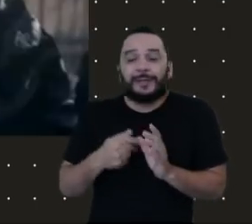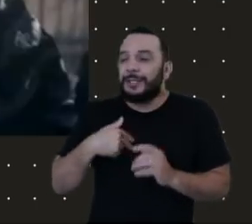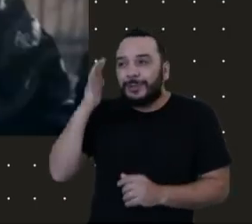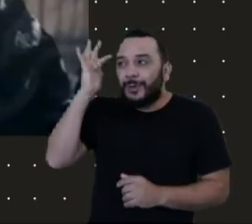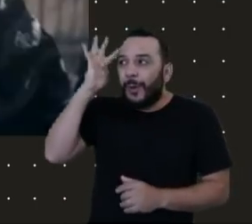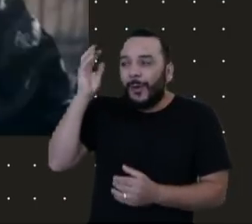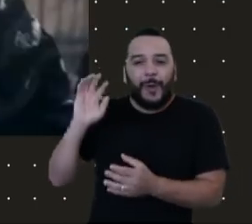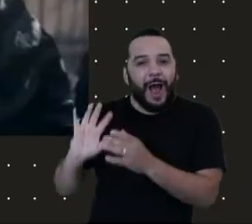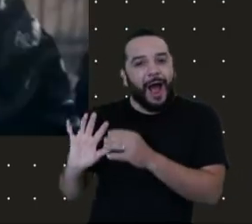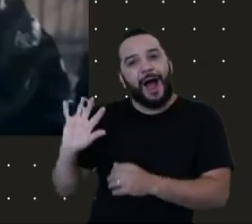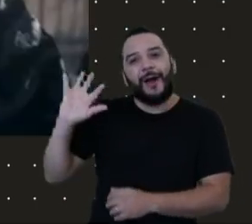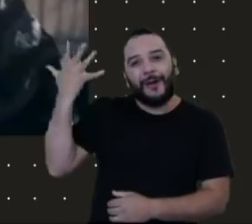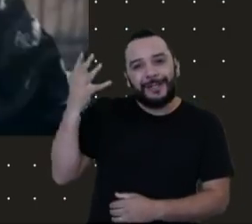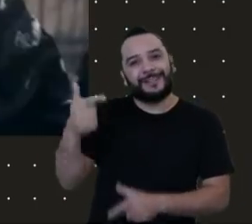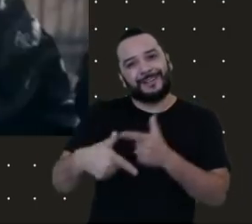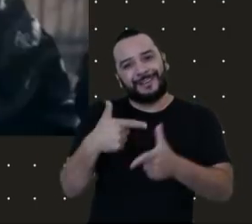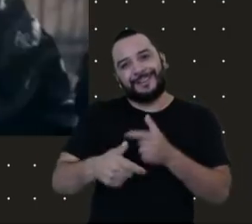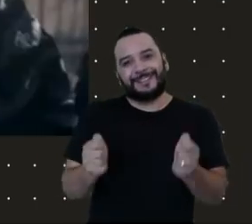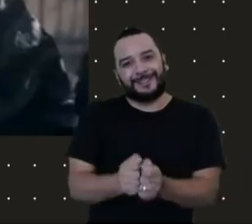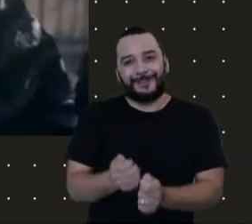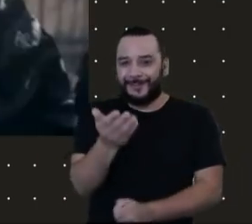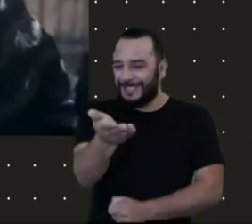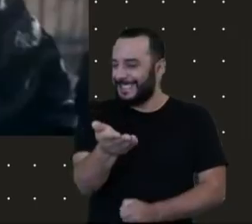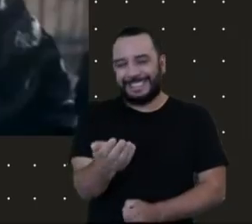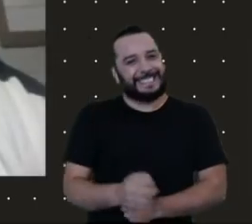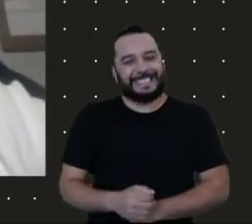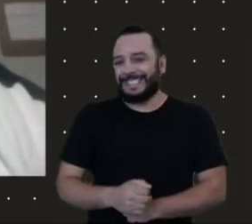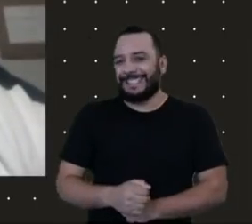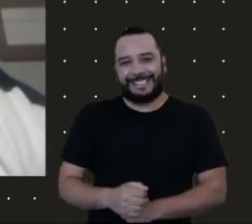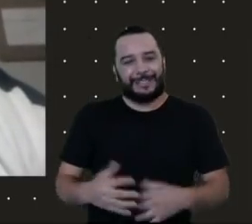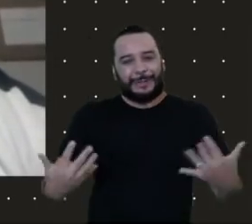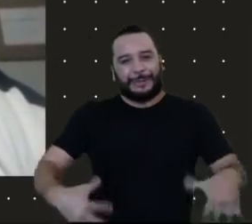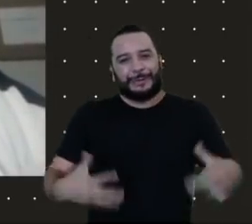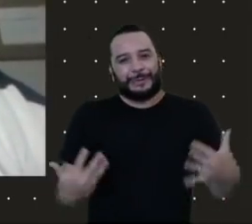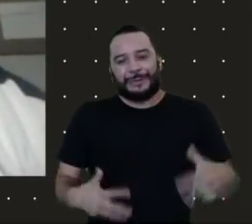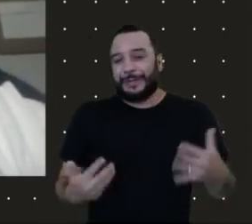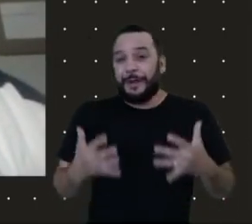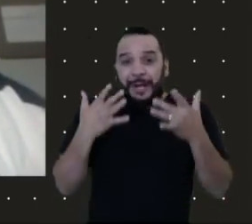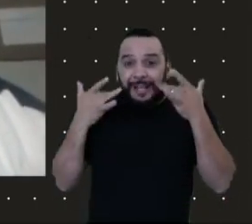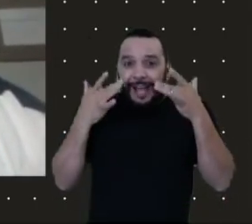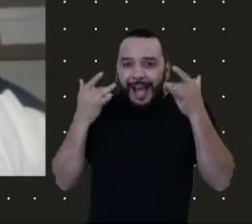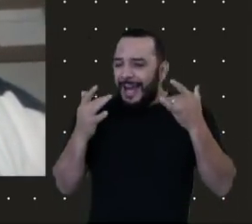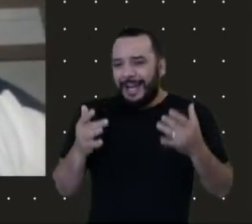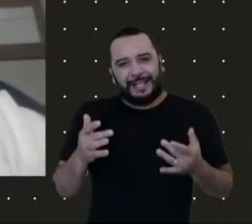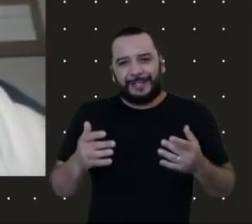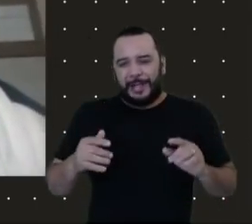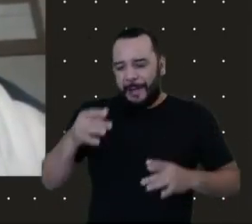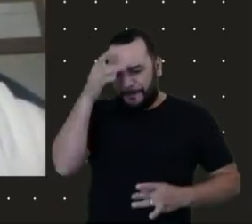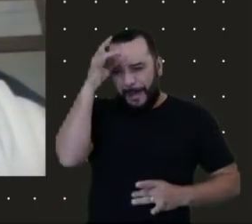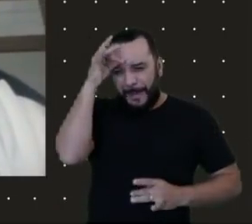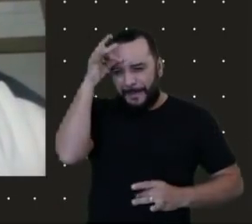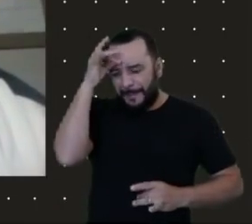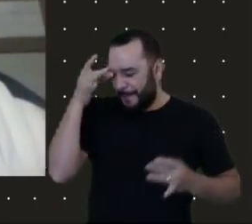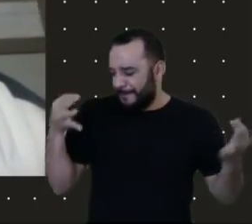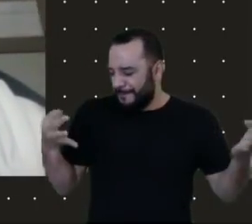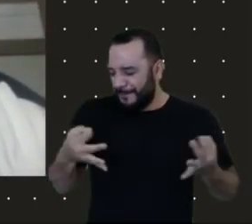aqui, para eu tentar descrever o prazer que foi, a honra que foi contracenar com a minha